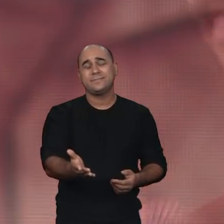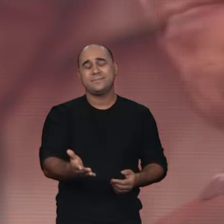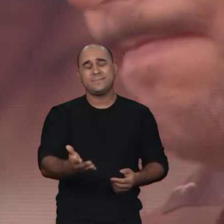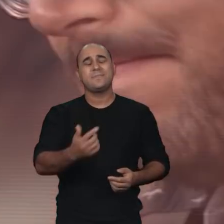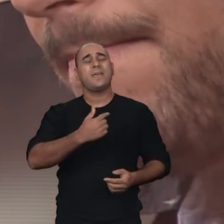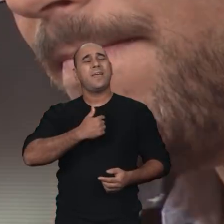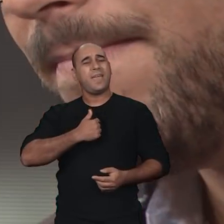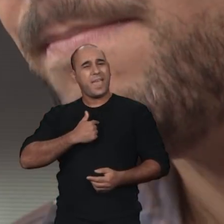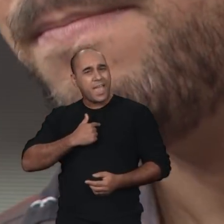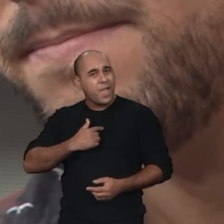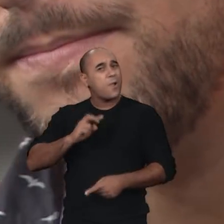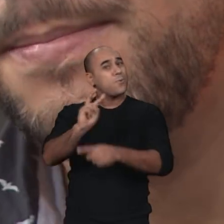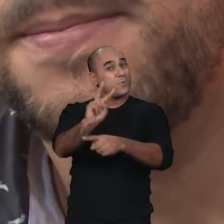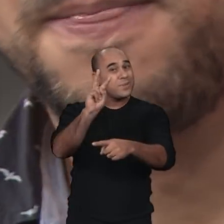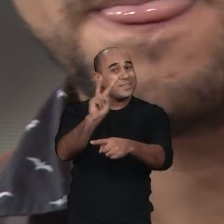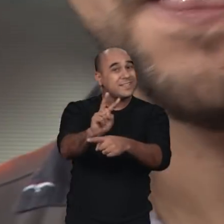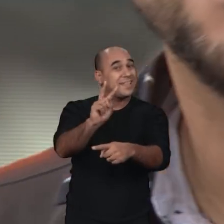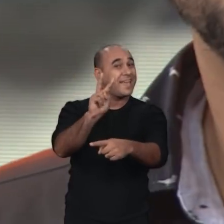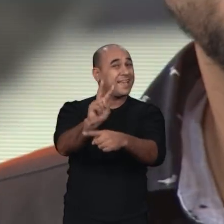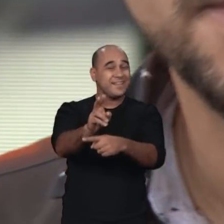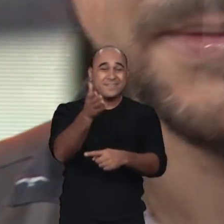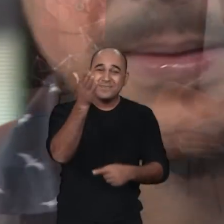Cuidei de você